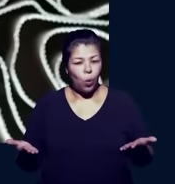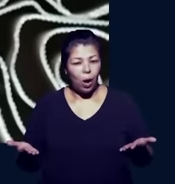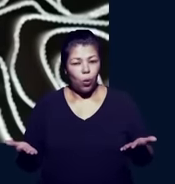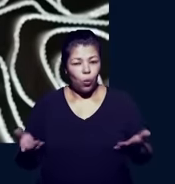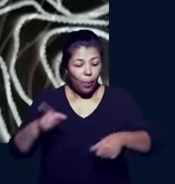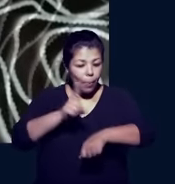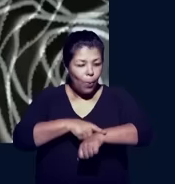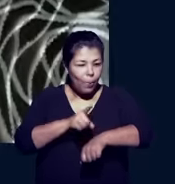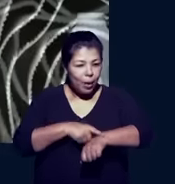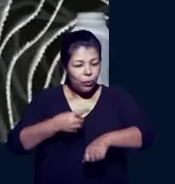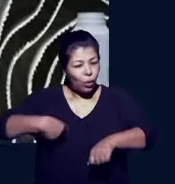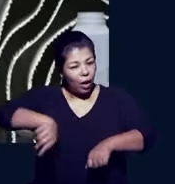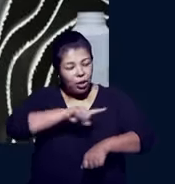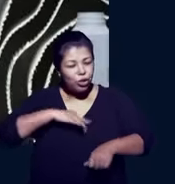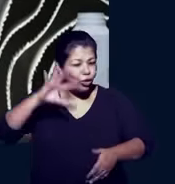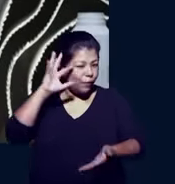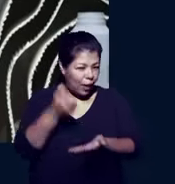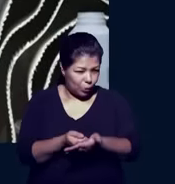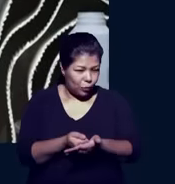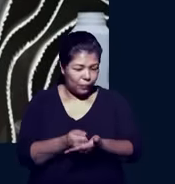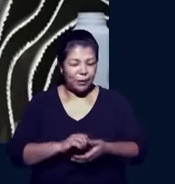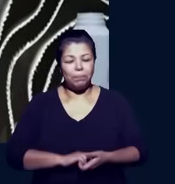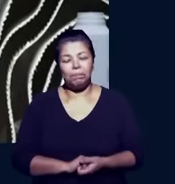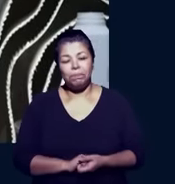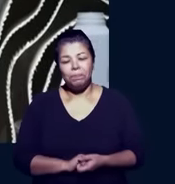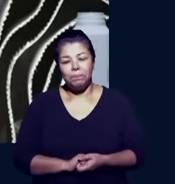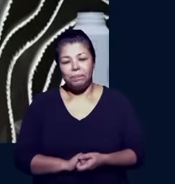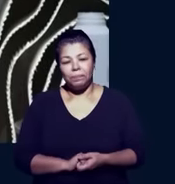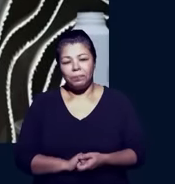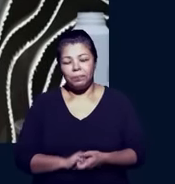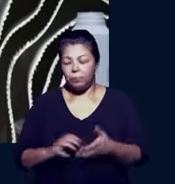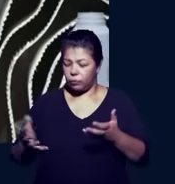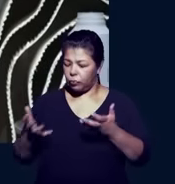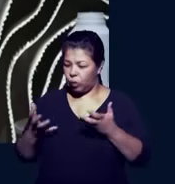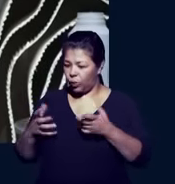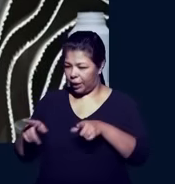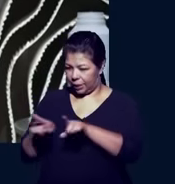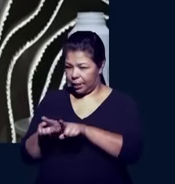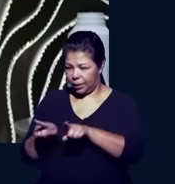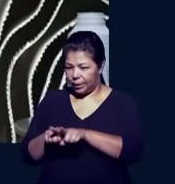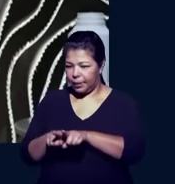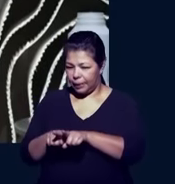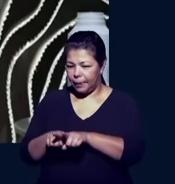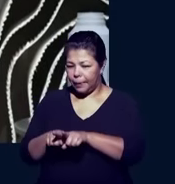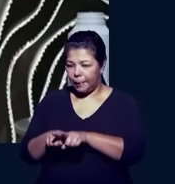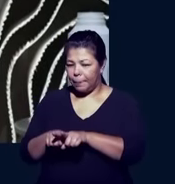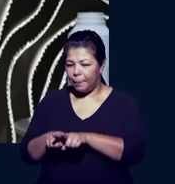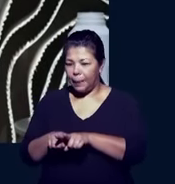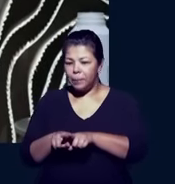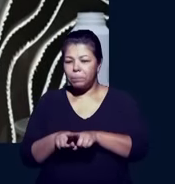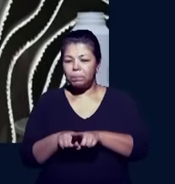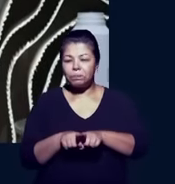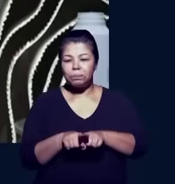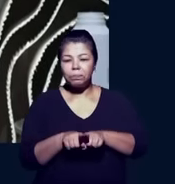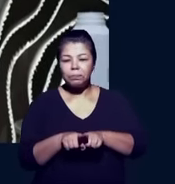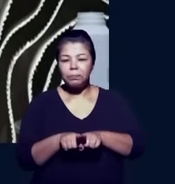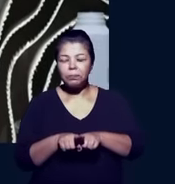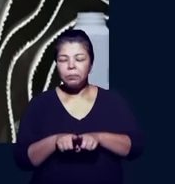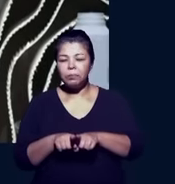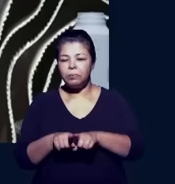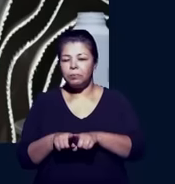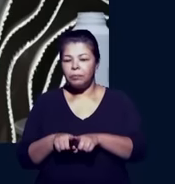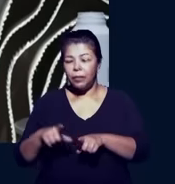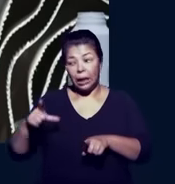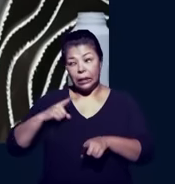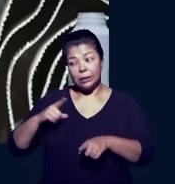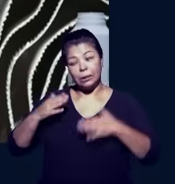falando bom eu queria eh um cenário ainda de alguma cautela o pico provavelmente já ficou para trás mas tem aí Alguma cautela